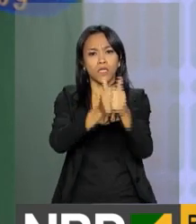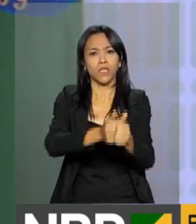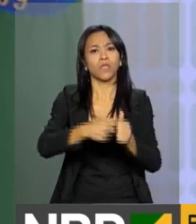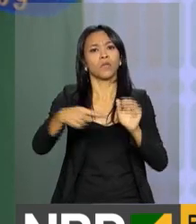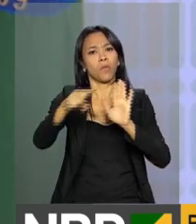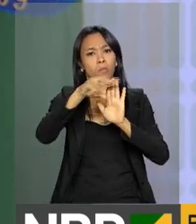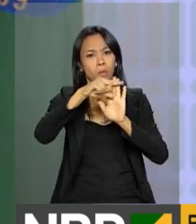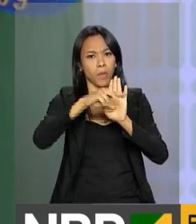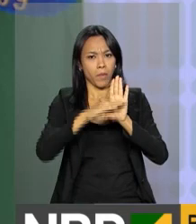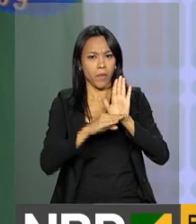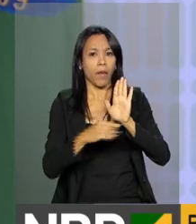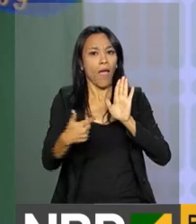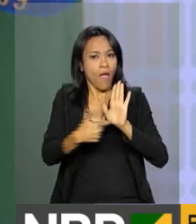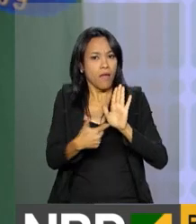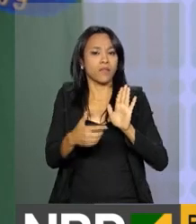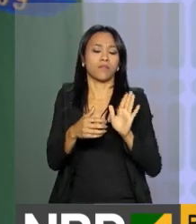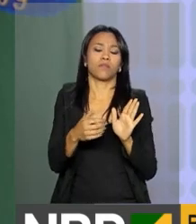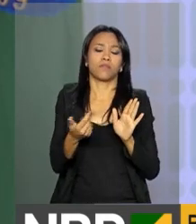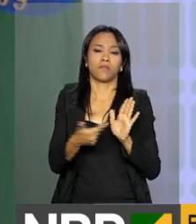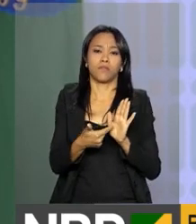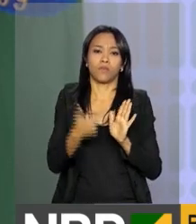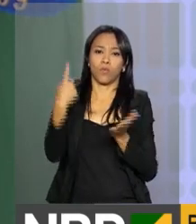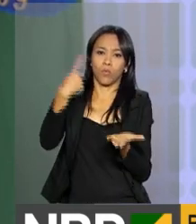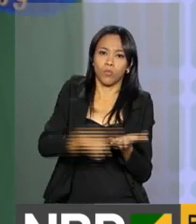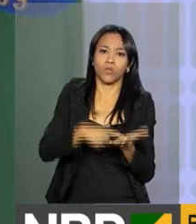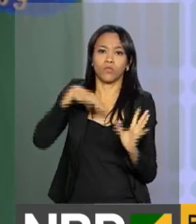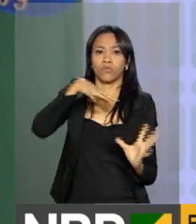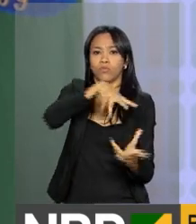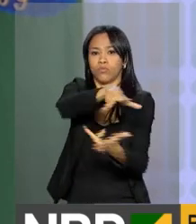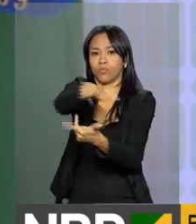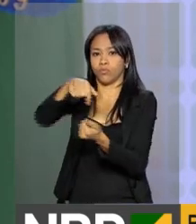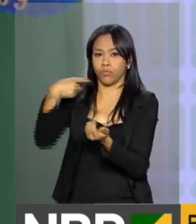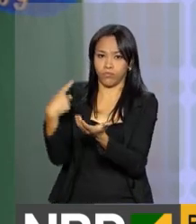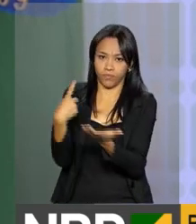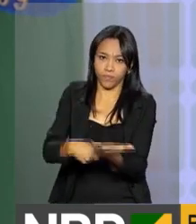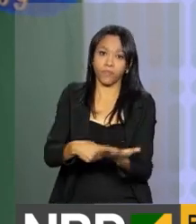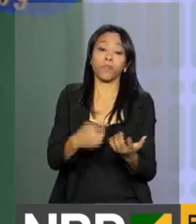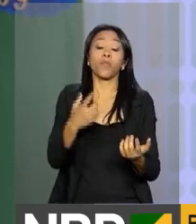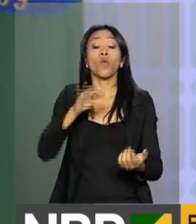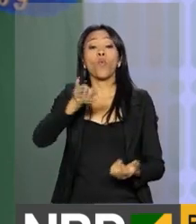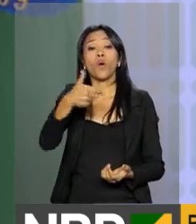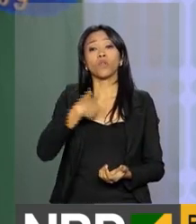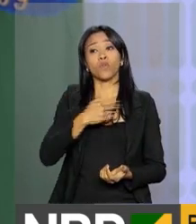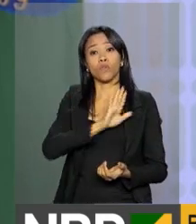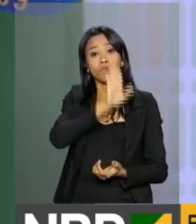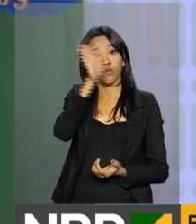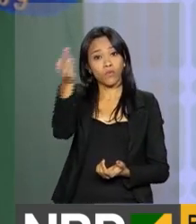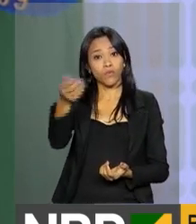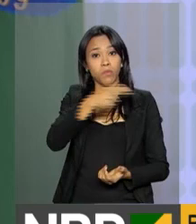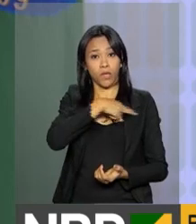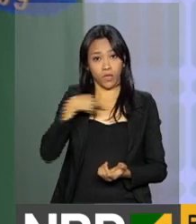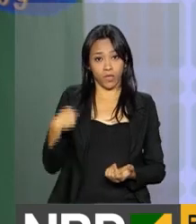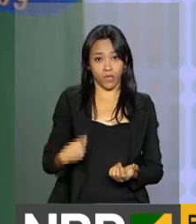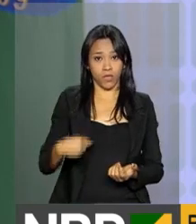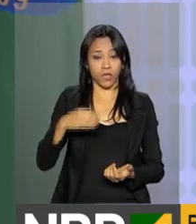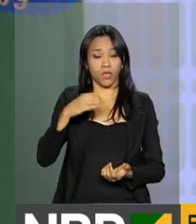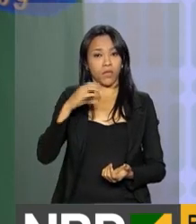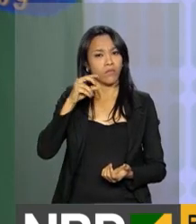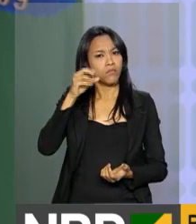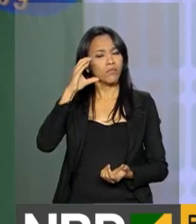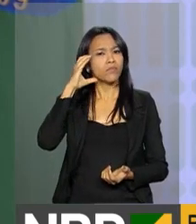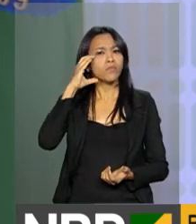Ainda amanhã, quando dirigirmos ao Estado, à China, um dos tópicos da nossa conversa será exatamente